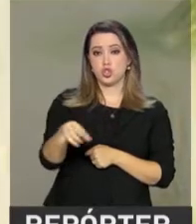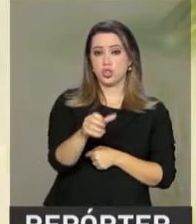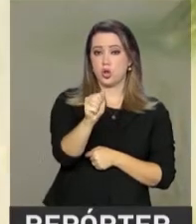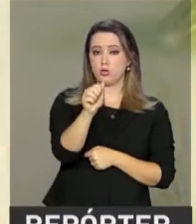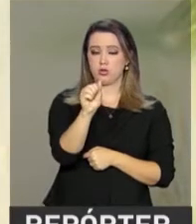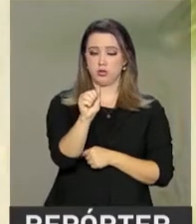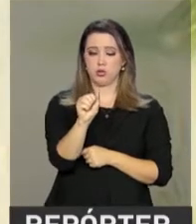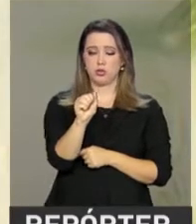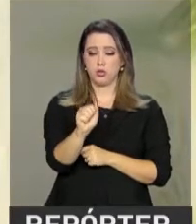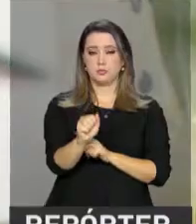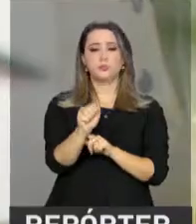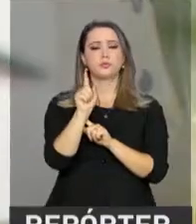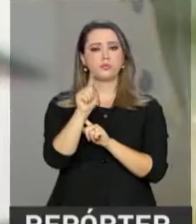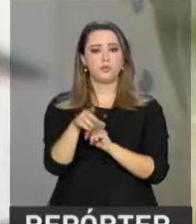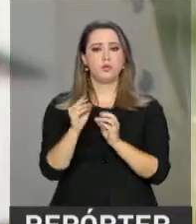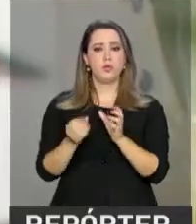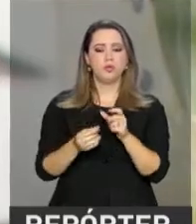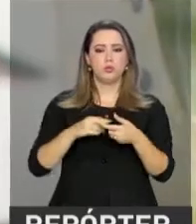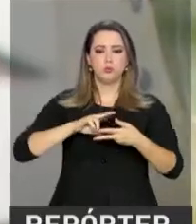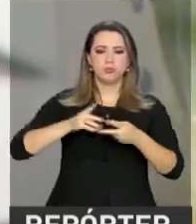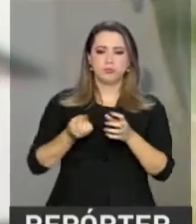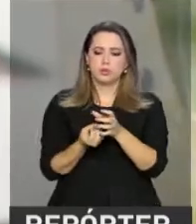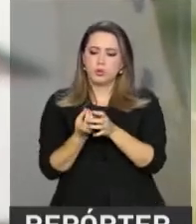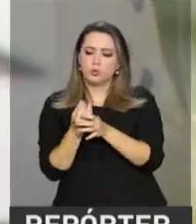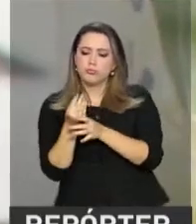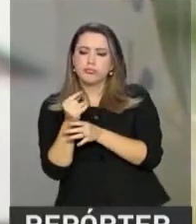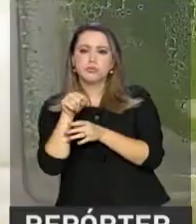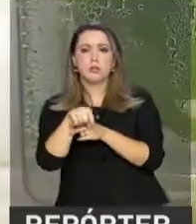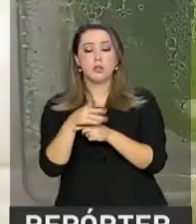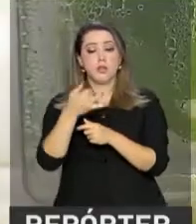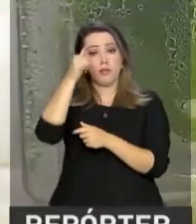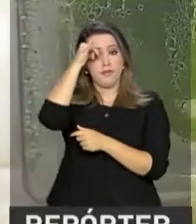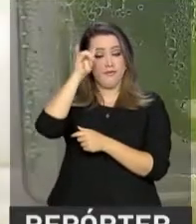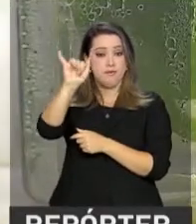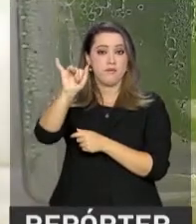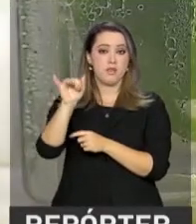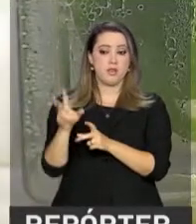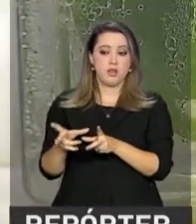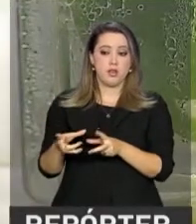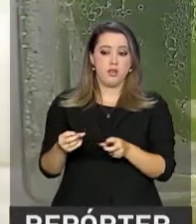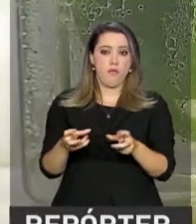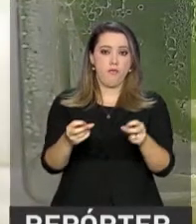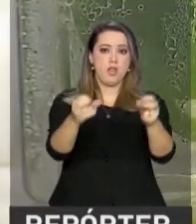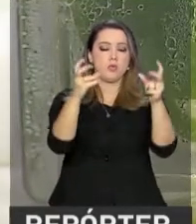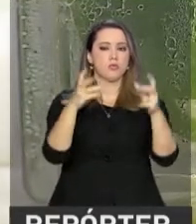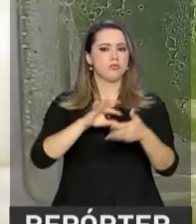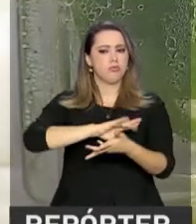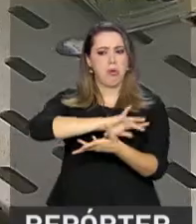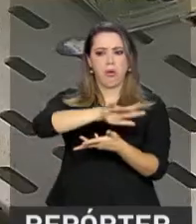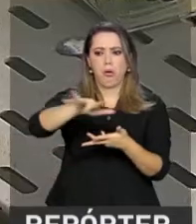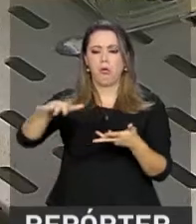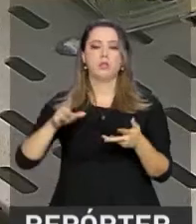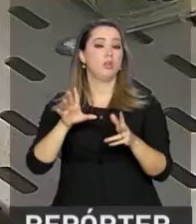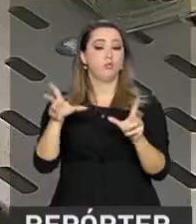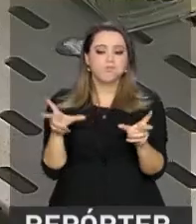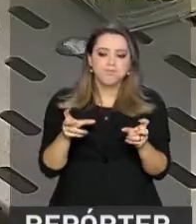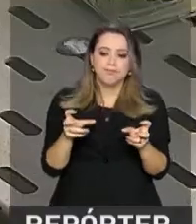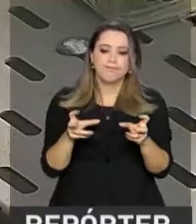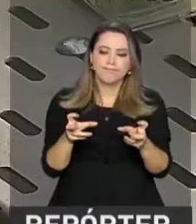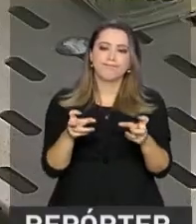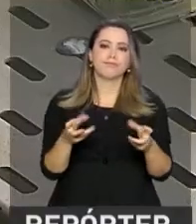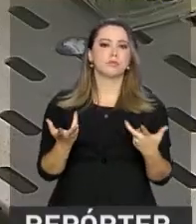essa proteína chamada se a novena impede que o vírus da aids se multiplique o projeto de engenharia